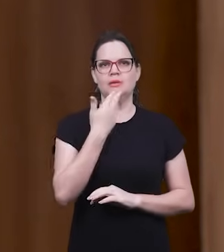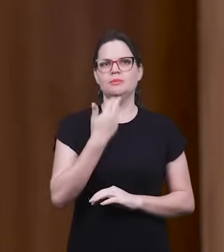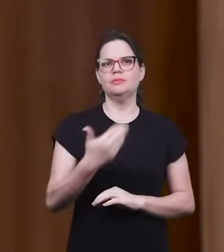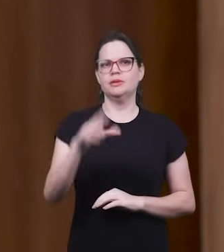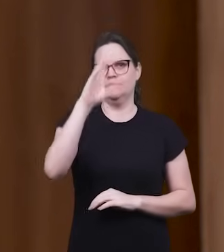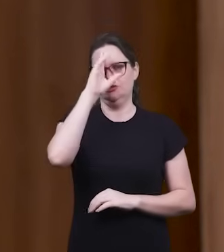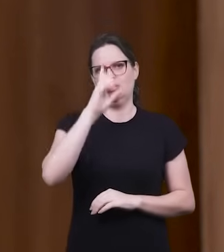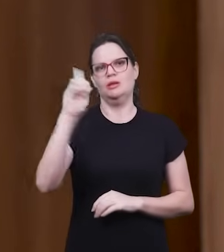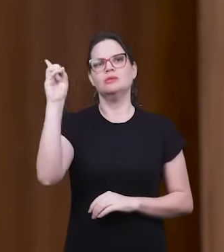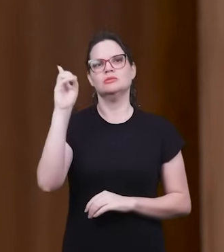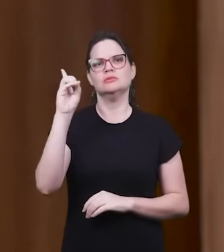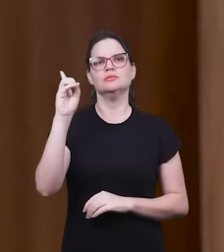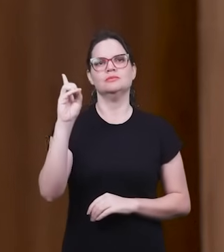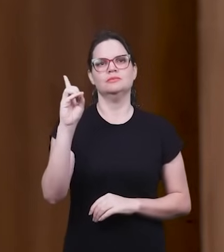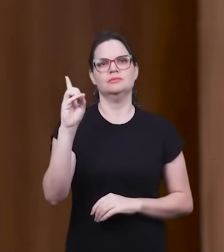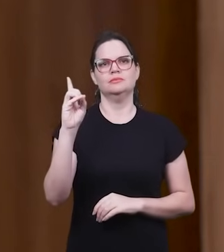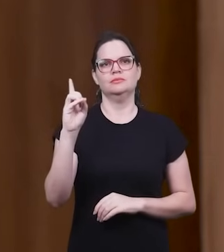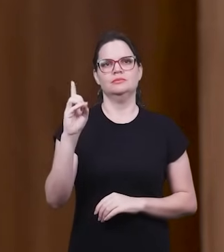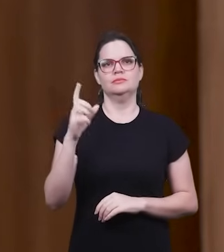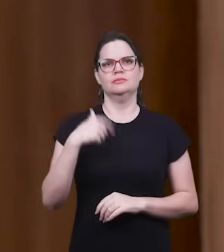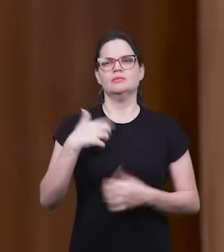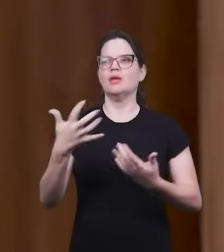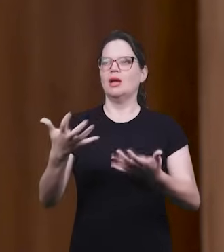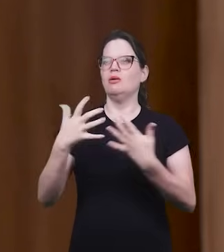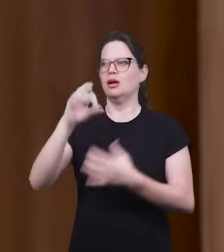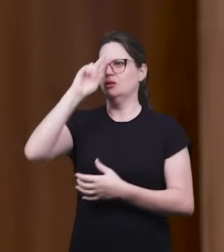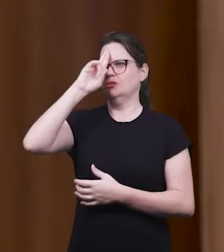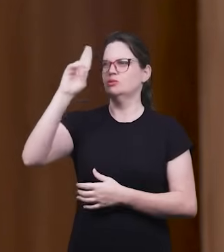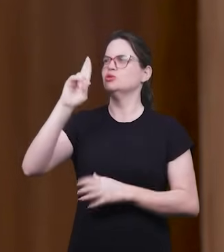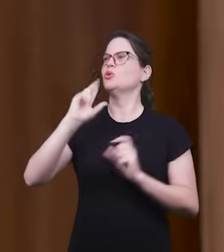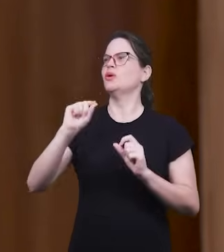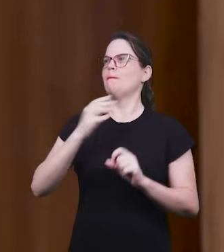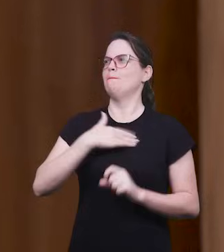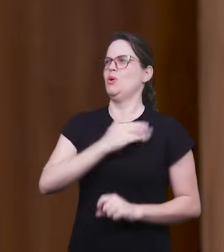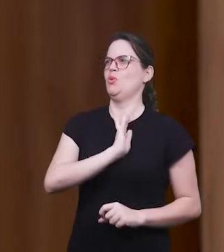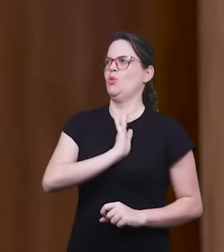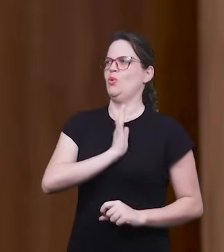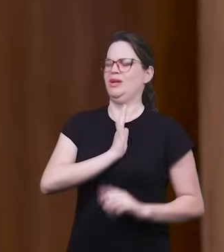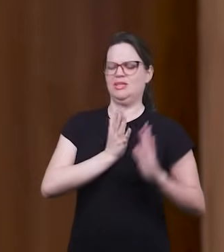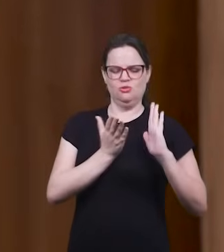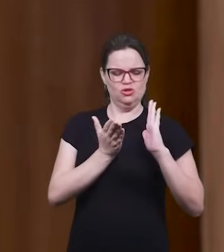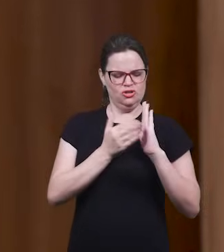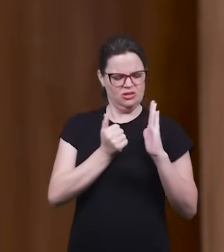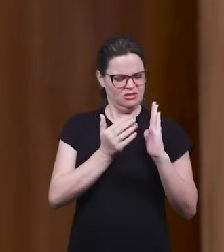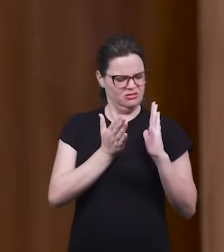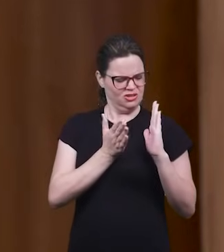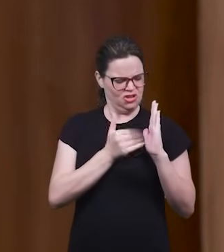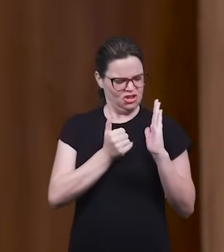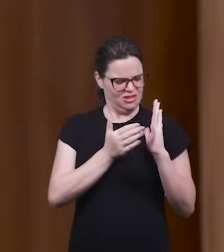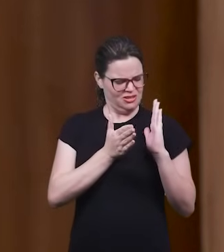Deus. Eu quero que o Senhor tire do meu coração qualquer